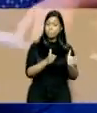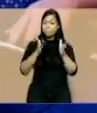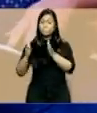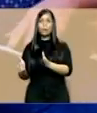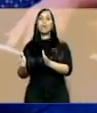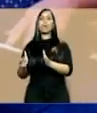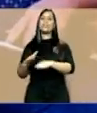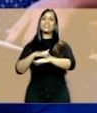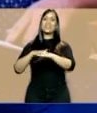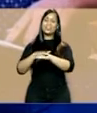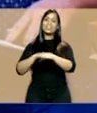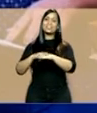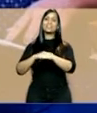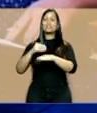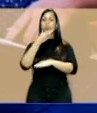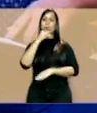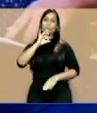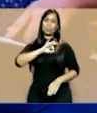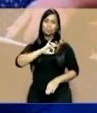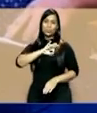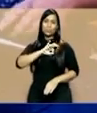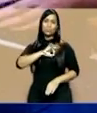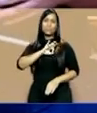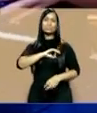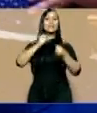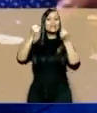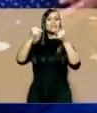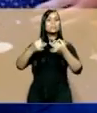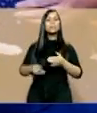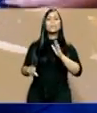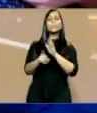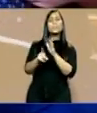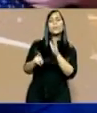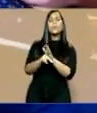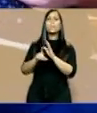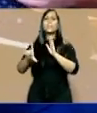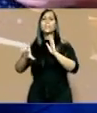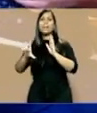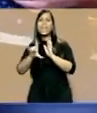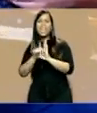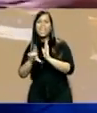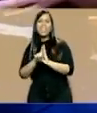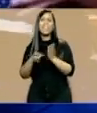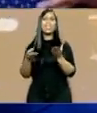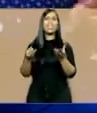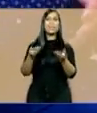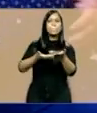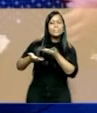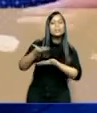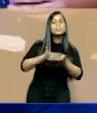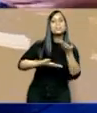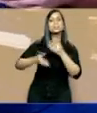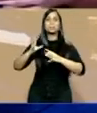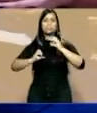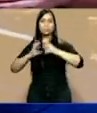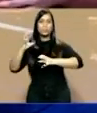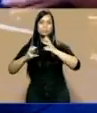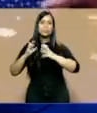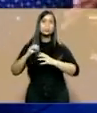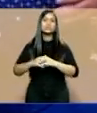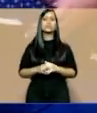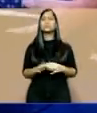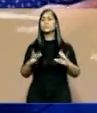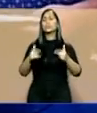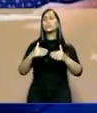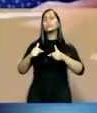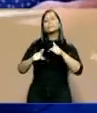gente vai conversar com o Cabo Sérgio a respeito da parte jurídica, da mediação de conflitos, de todo